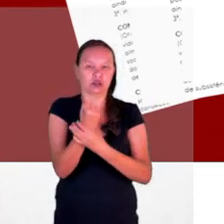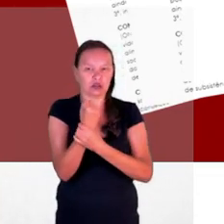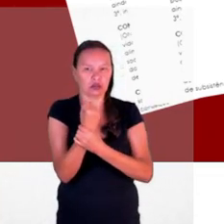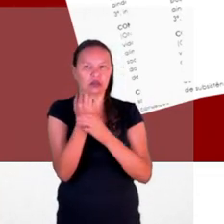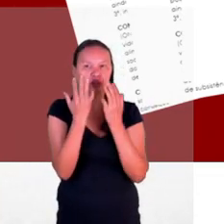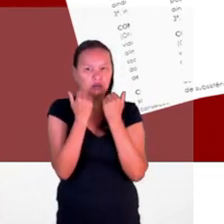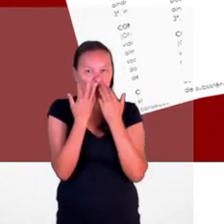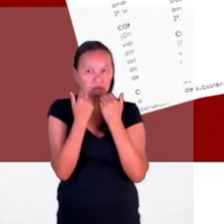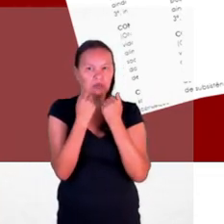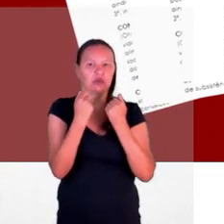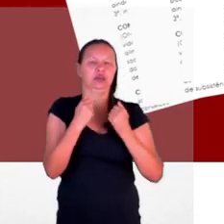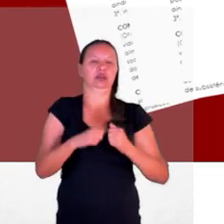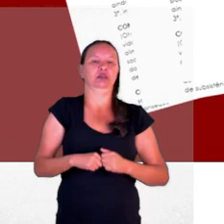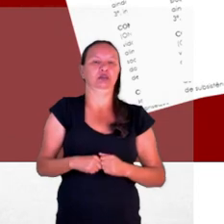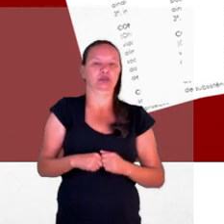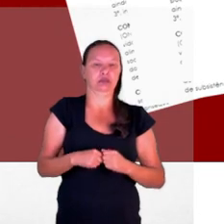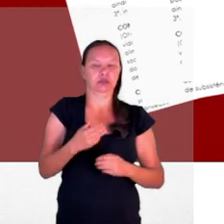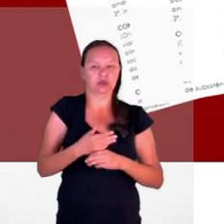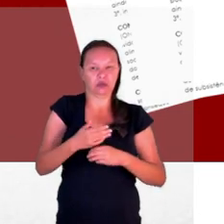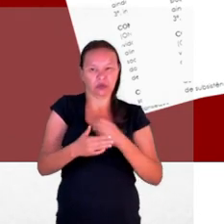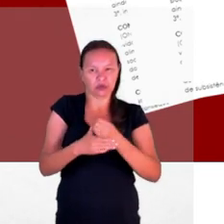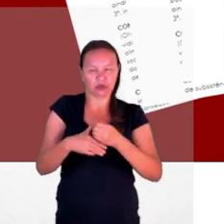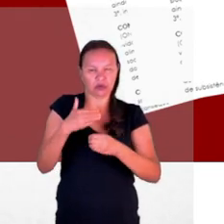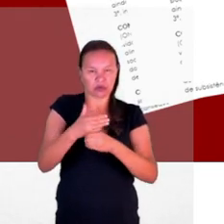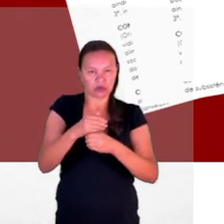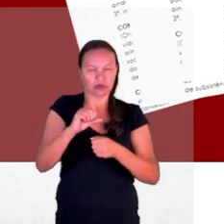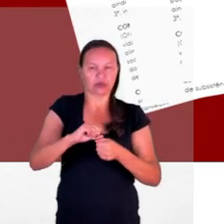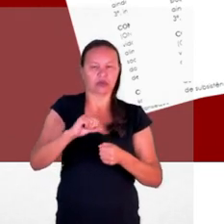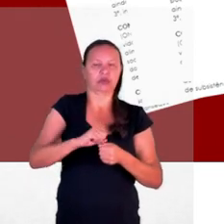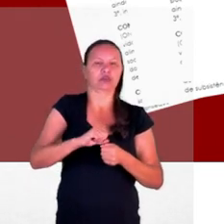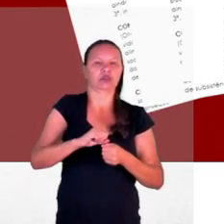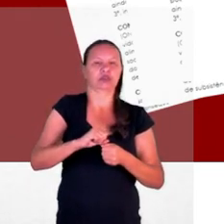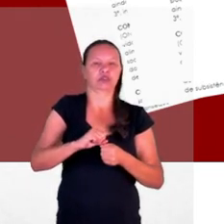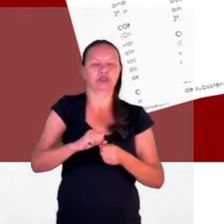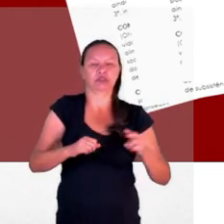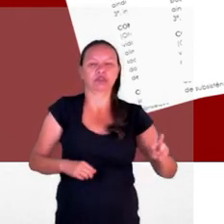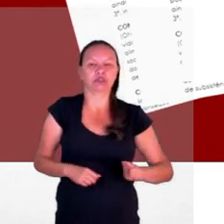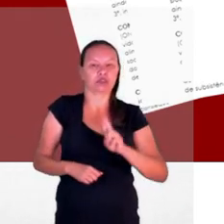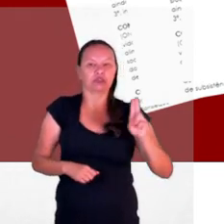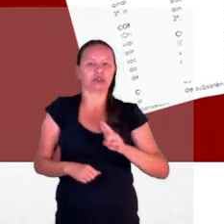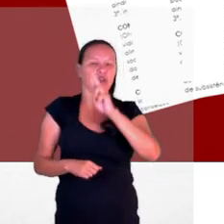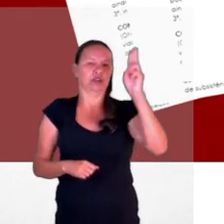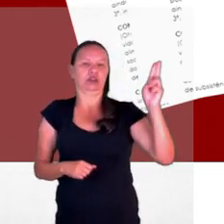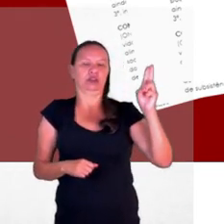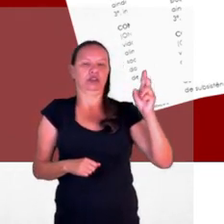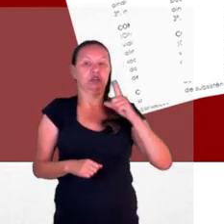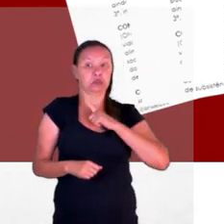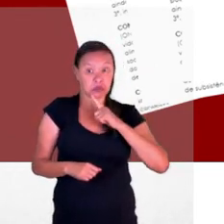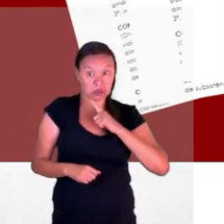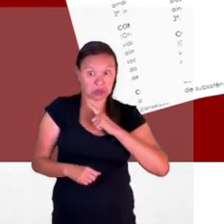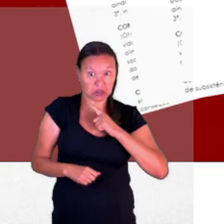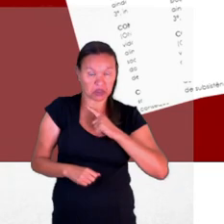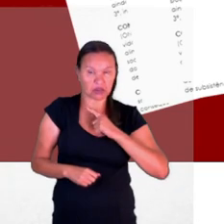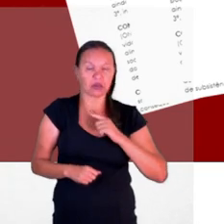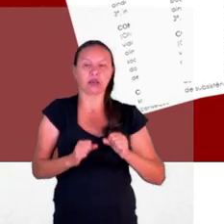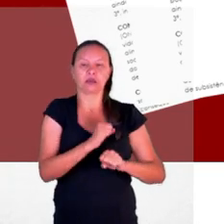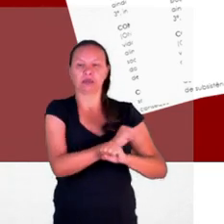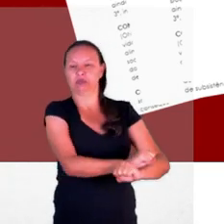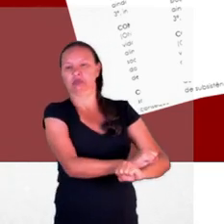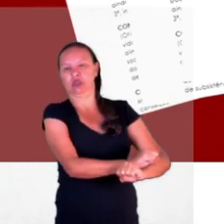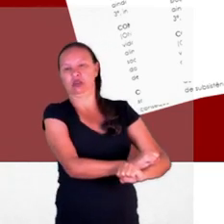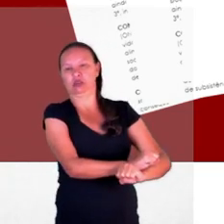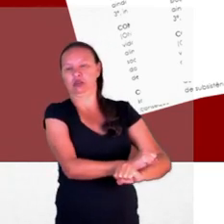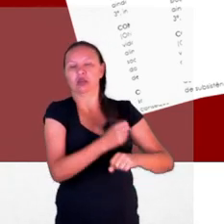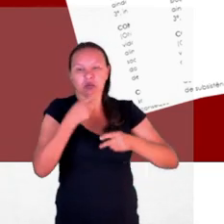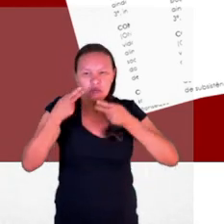que com procedimento administrativo faz funcionar um conselho que já existia mas está parado a gente não pode esquecer isso foi dito